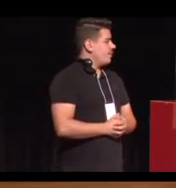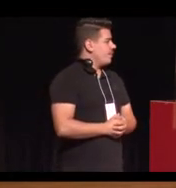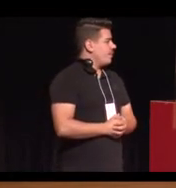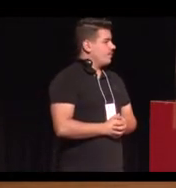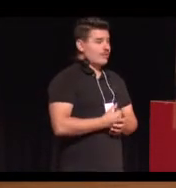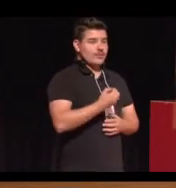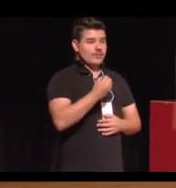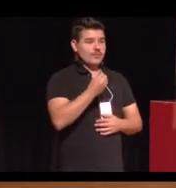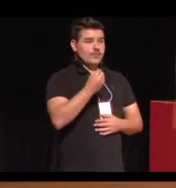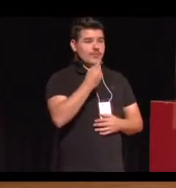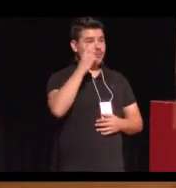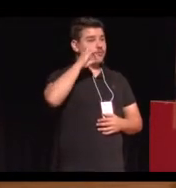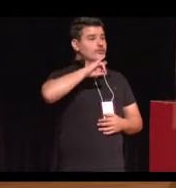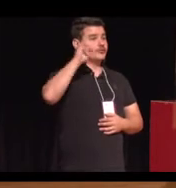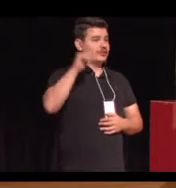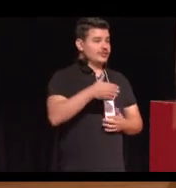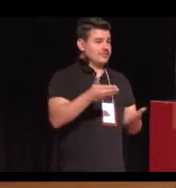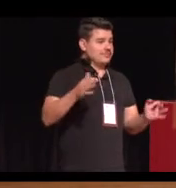Boa tarde, pessoal. Bom dia, né?